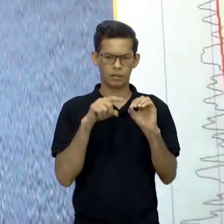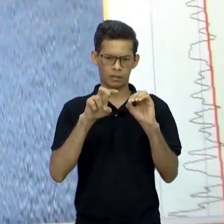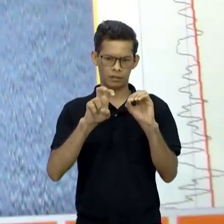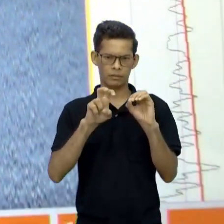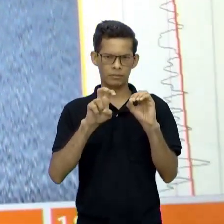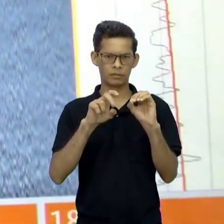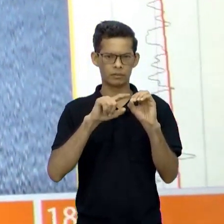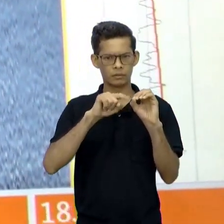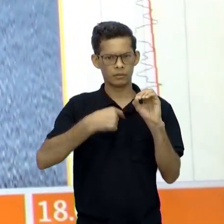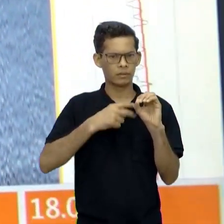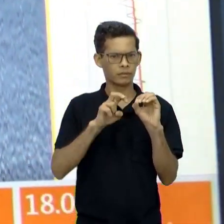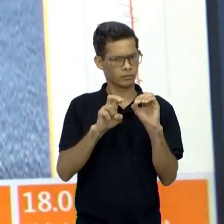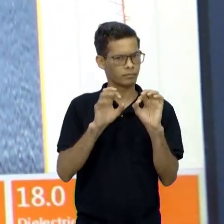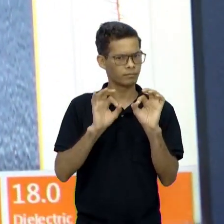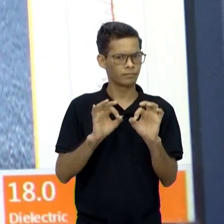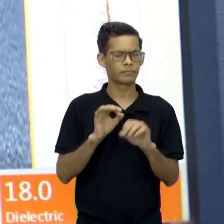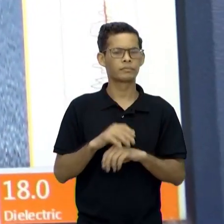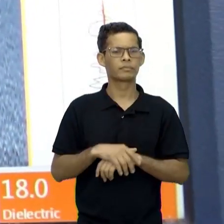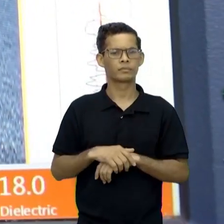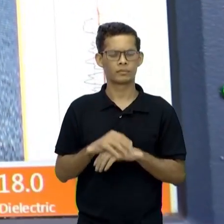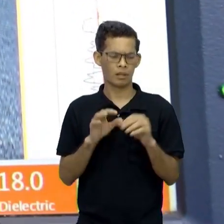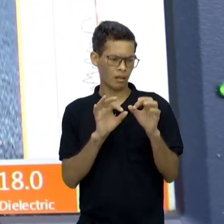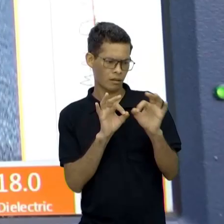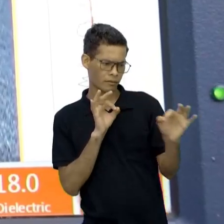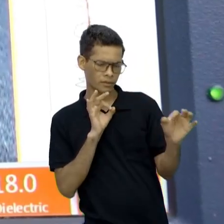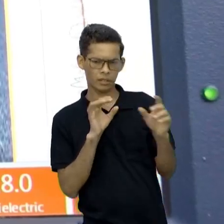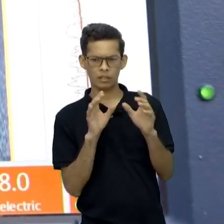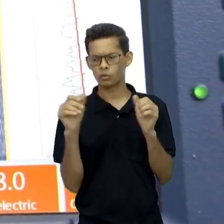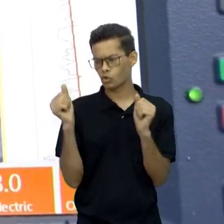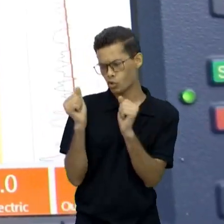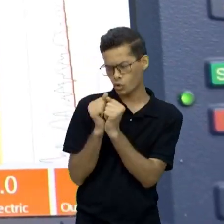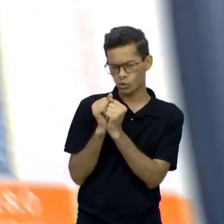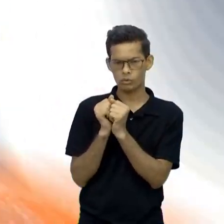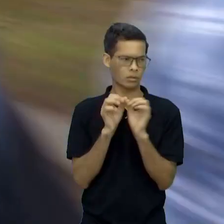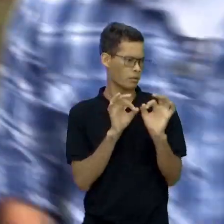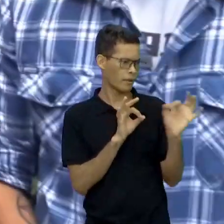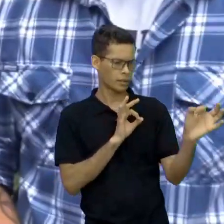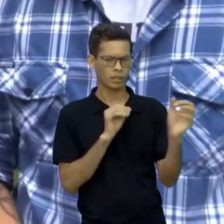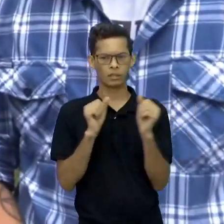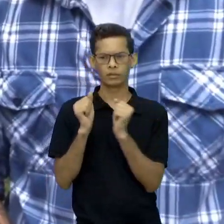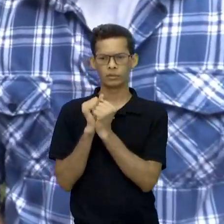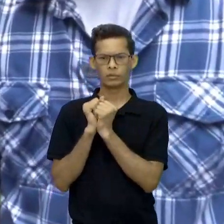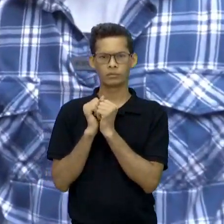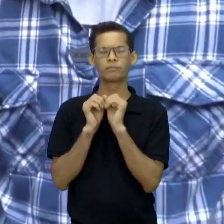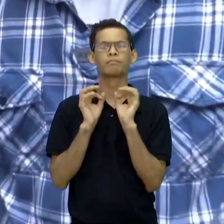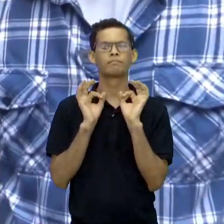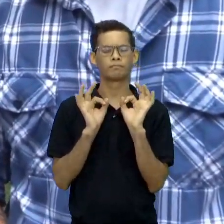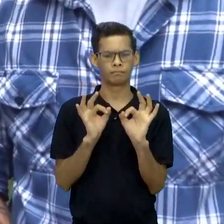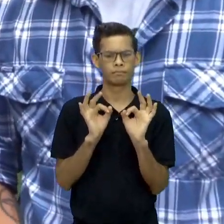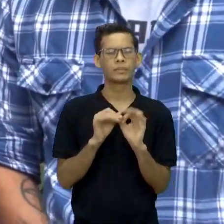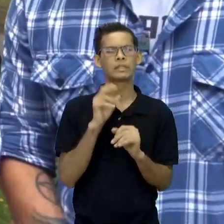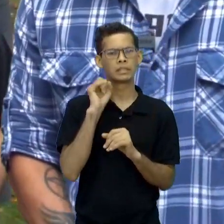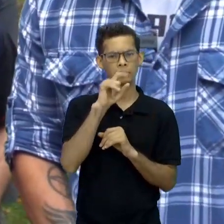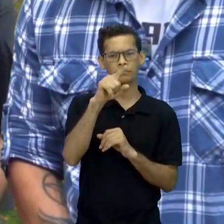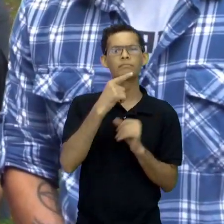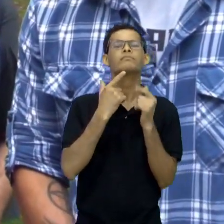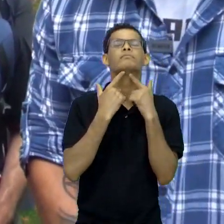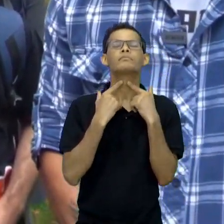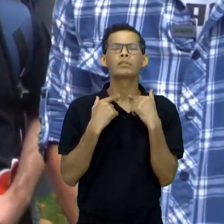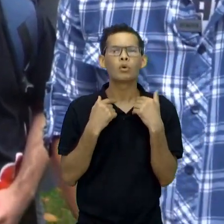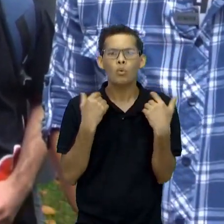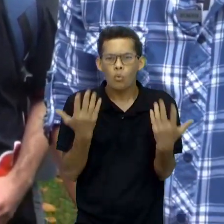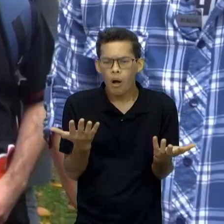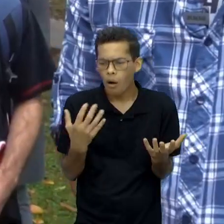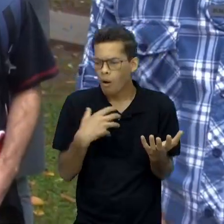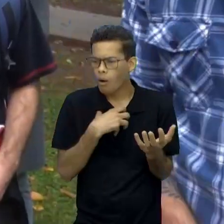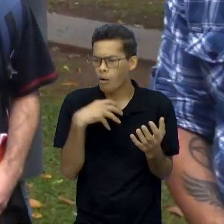Mas parece que aqui é diferente. Essa aqui tá mais, parece que tá afastada, essa aqui tá mais junto, né? É que devido a isso. Não, tá mais. E Sim. se você quiser saber exatamente a posição, é como eu